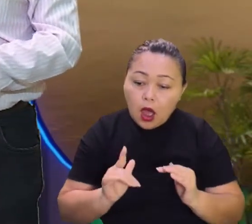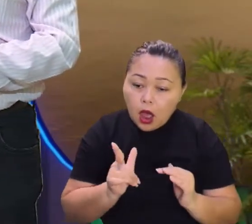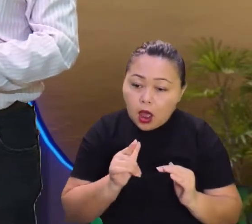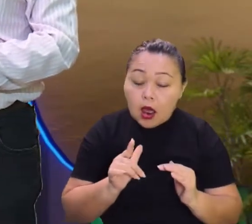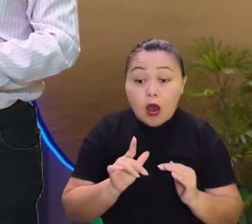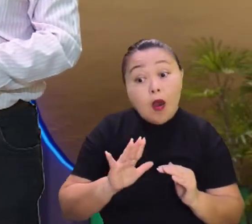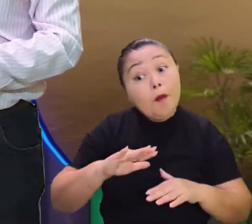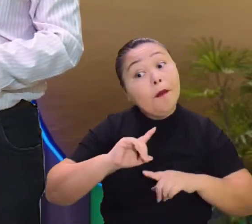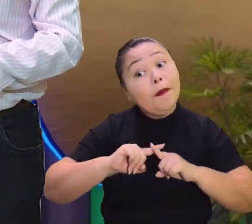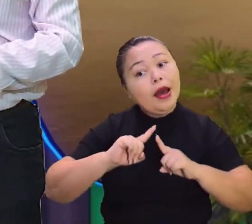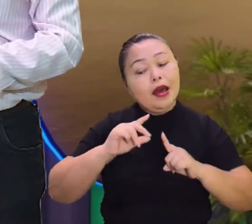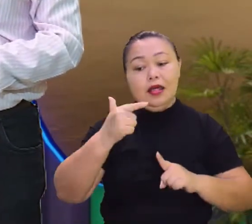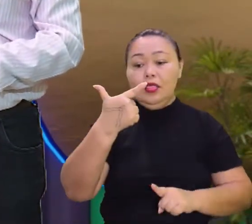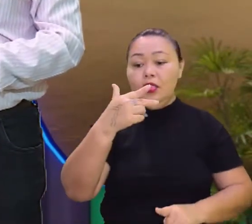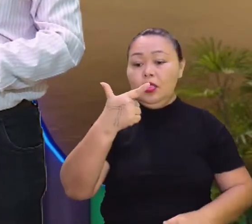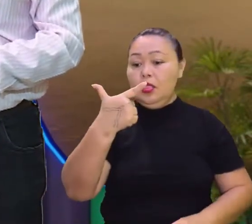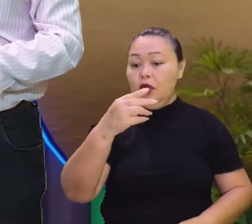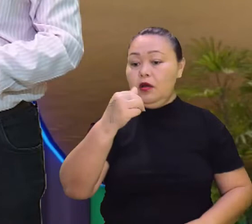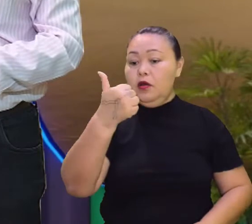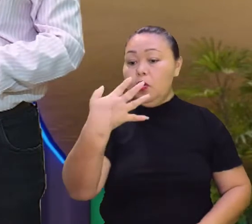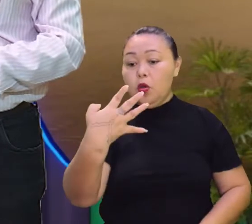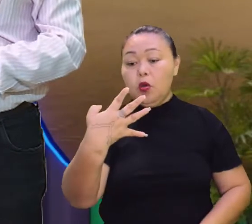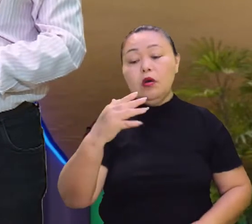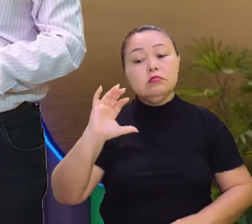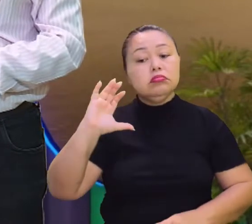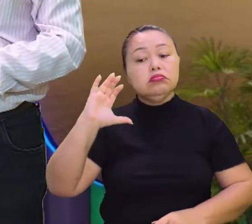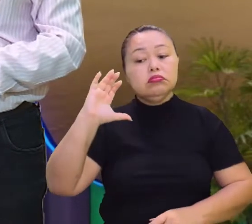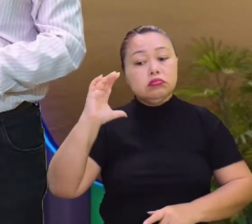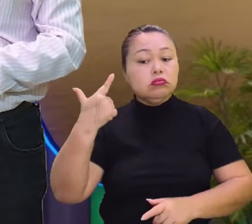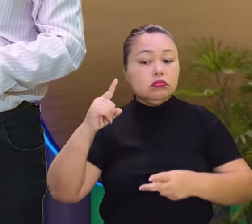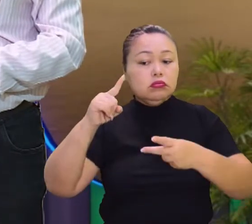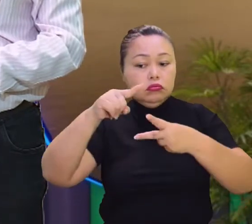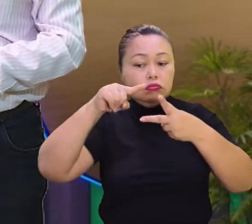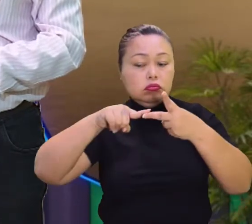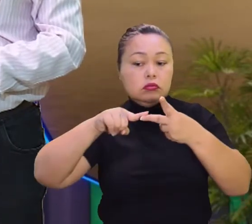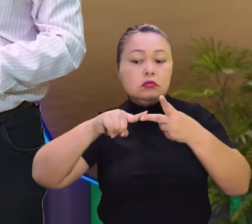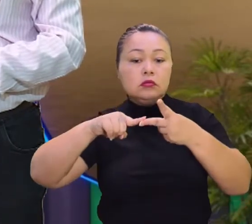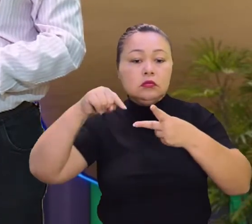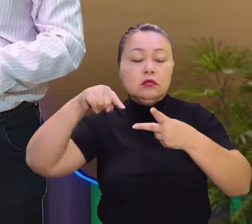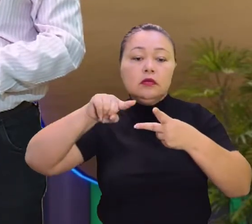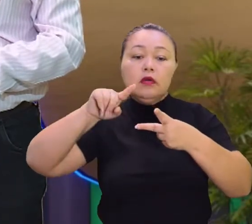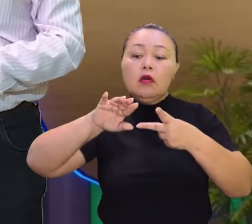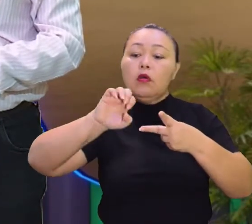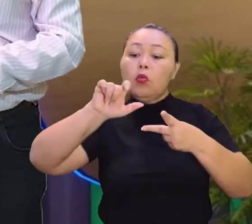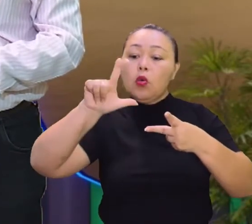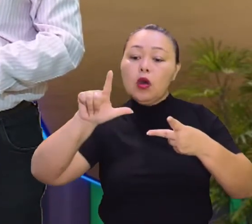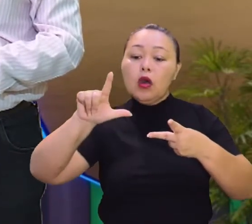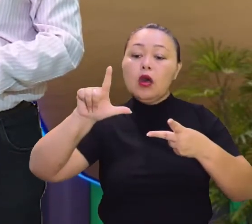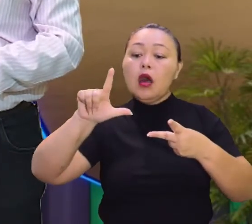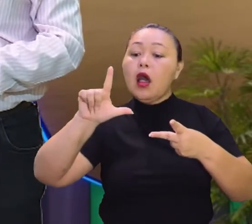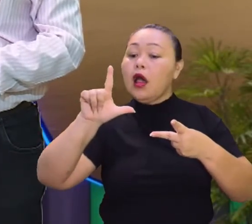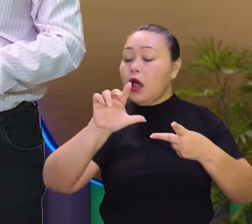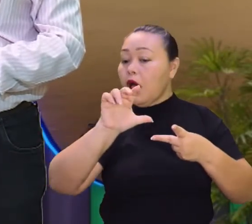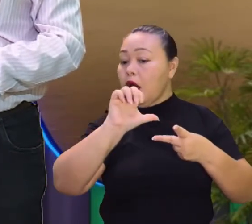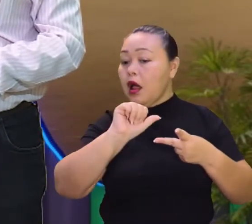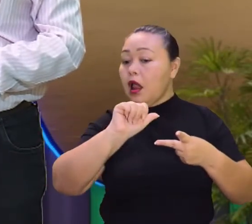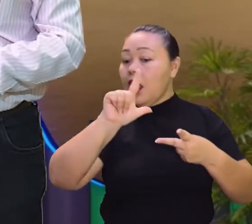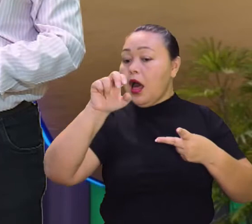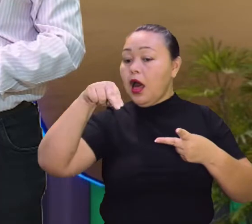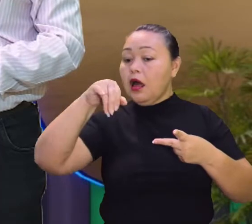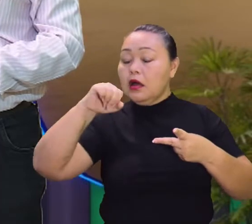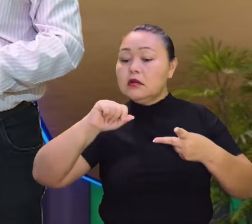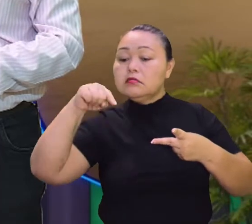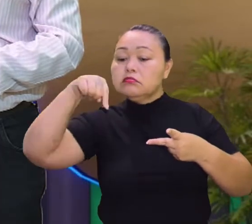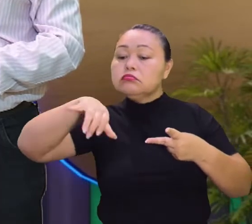em 2014, por atuação dos fenômenos que eu acabei de citar, né, principalmente aí no caso La Niña, aconteceu o